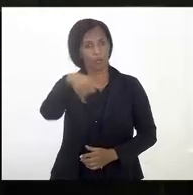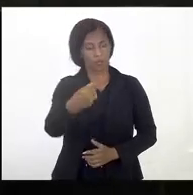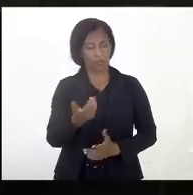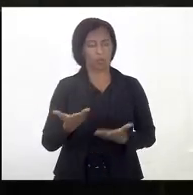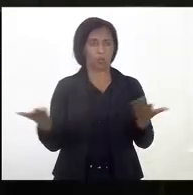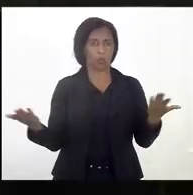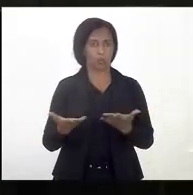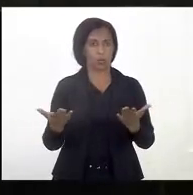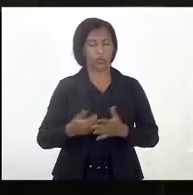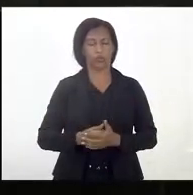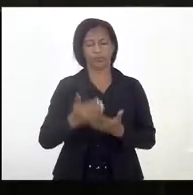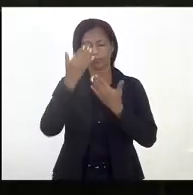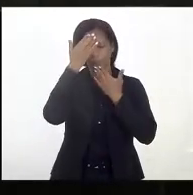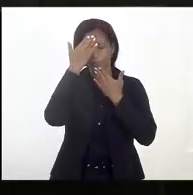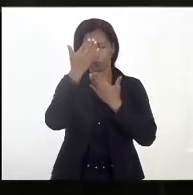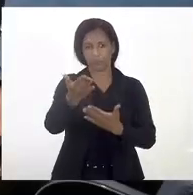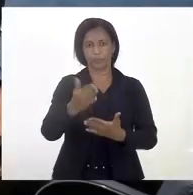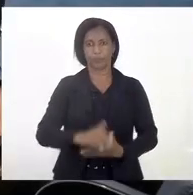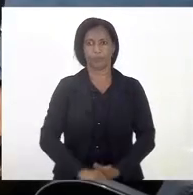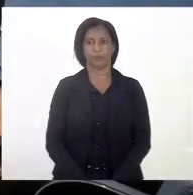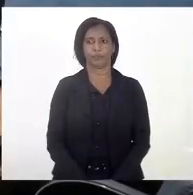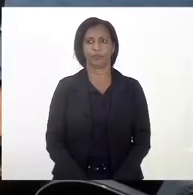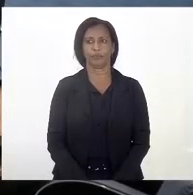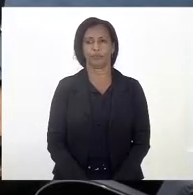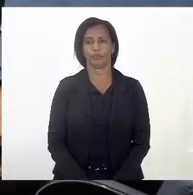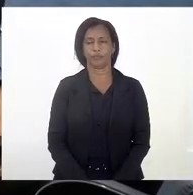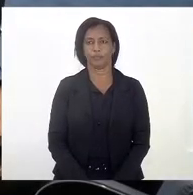estava escrito na Tribuna Muito obrigado